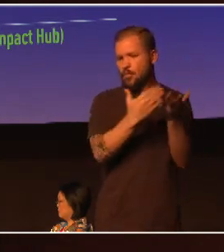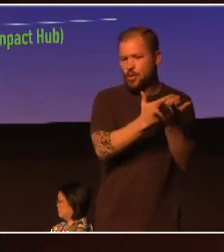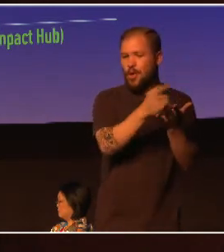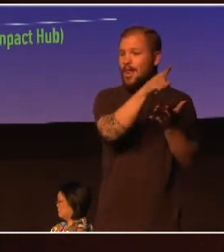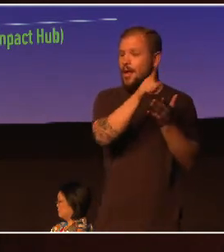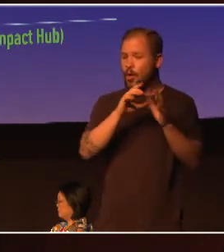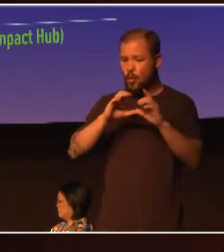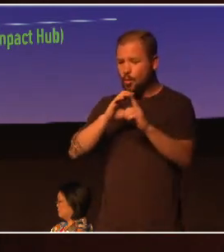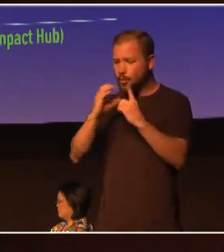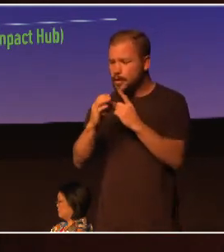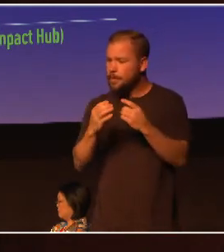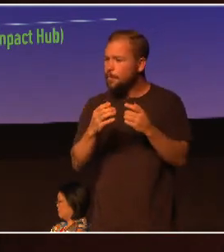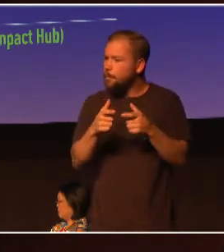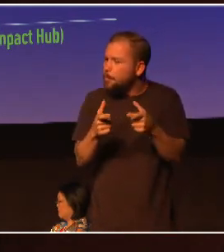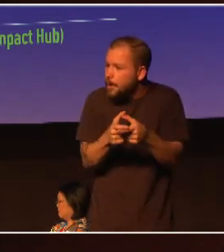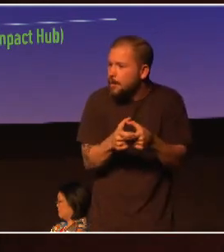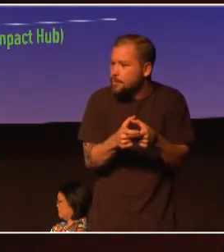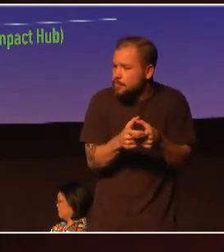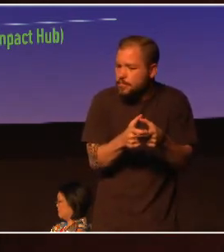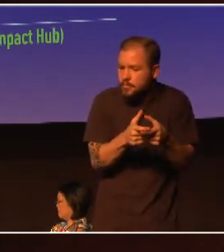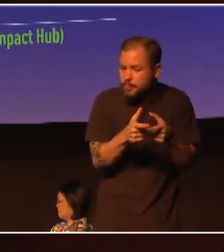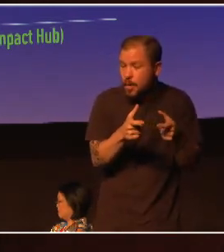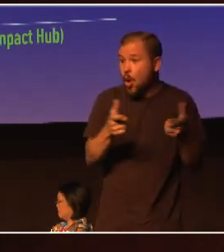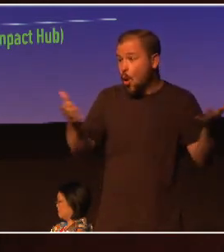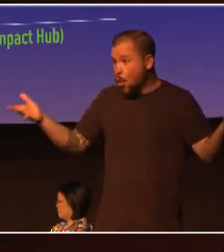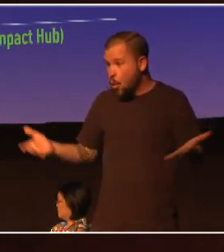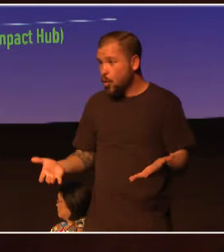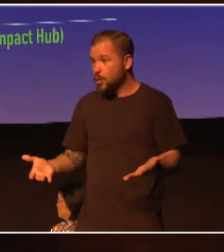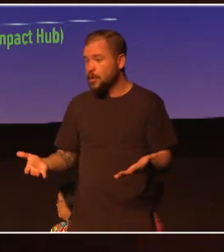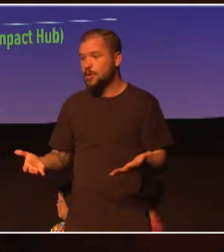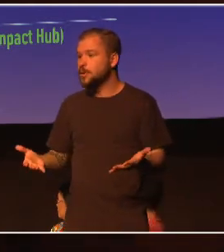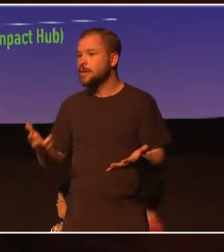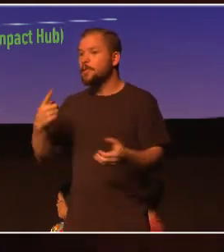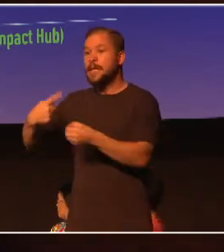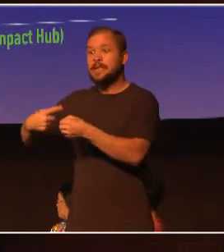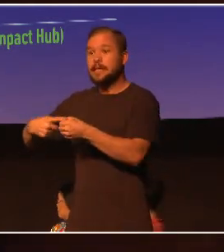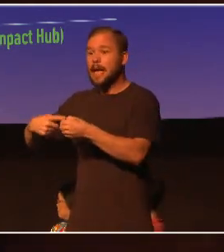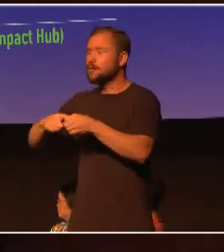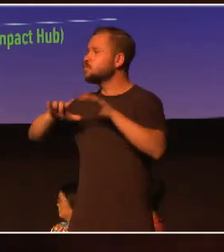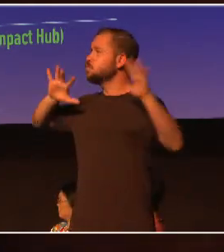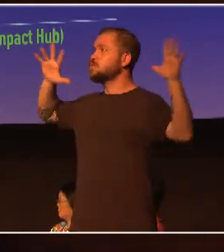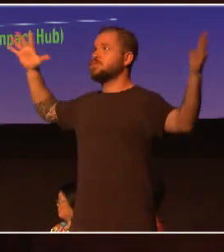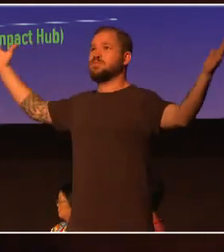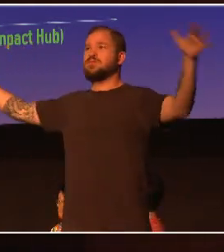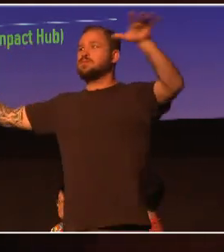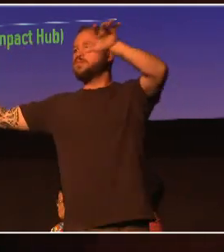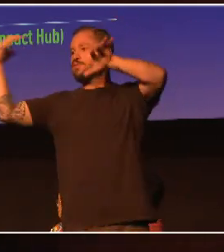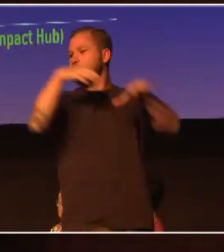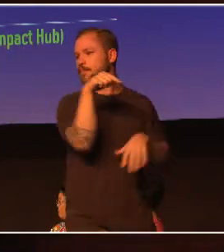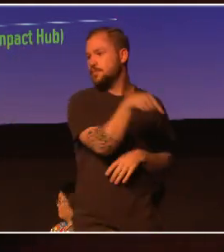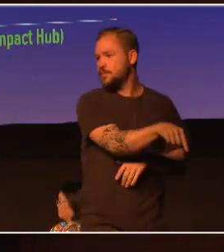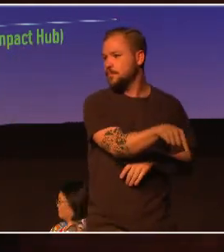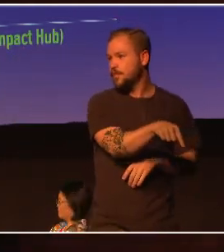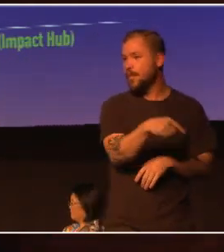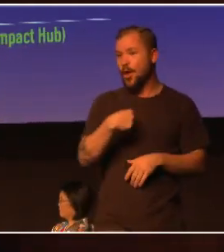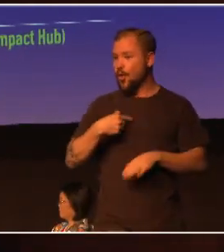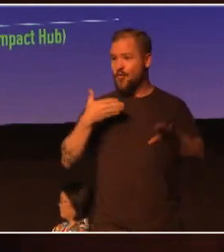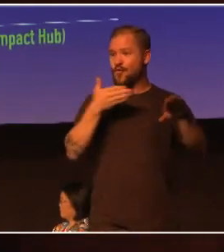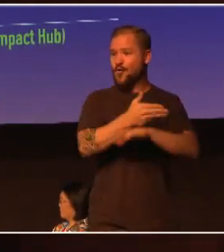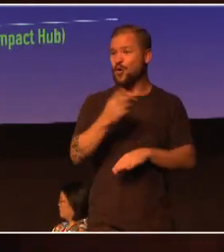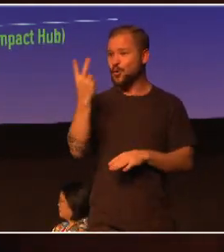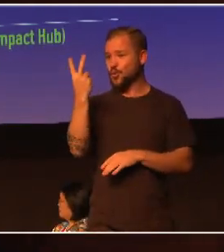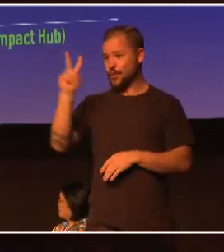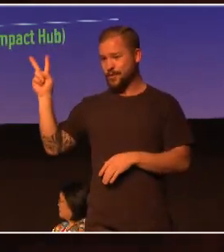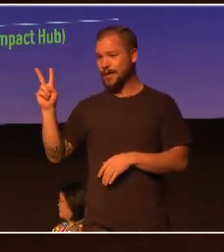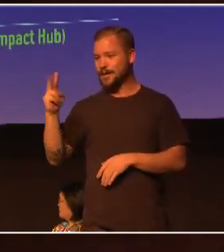comunidade pequena e hoje em dia o evento como se fosse assim, toma a cidade inteira. E eu fui no evento 2 vezes sem o crachá, porque eu não tenho dinheiro para